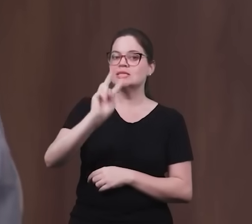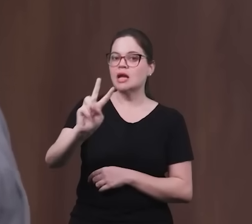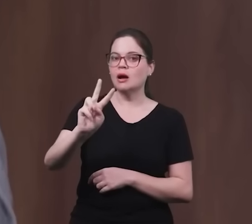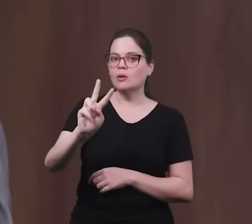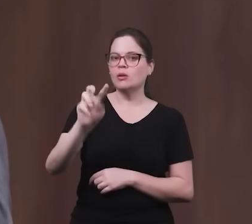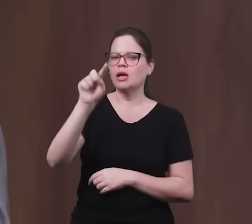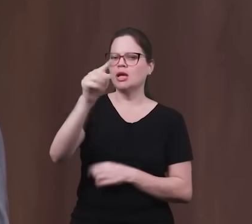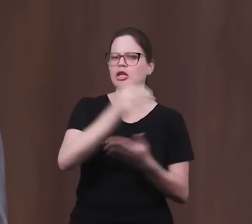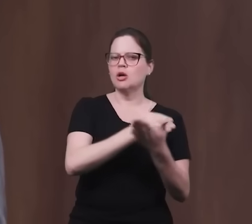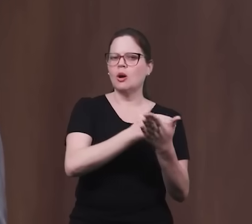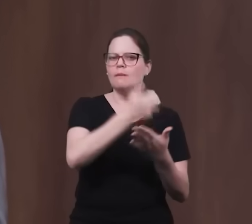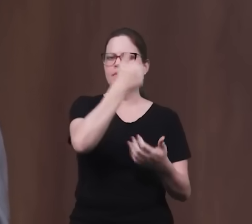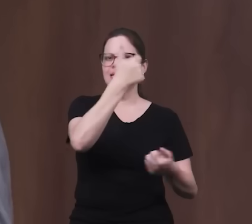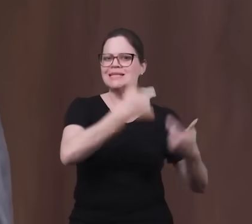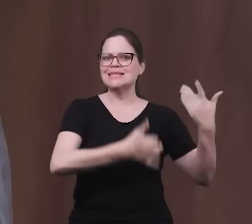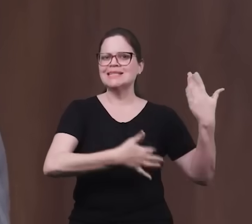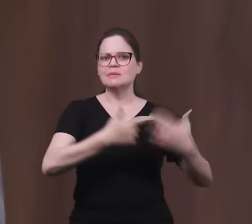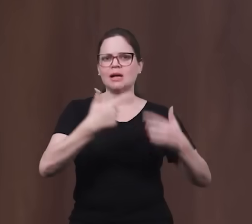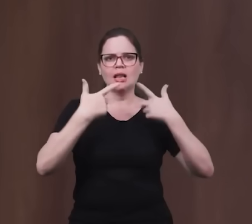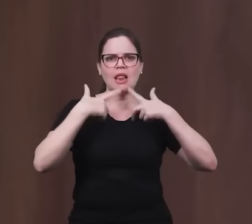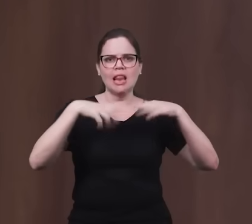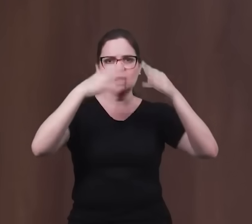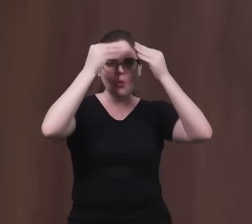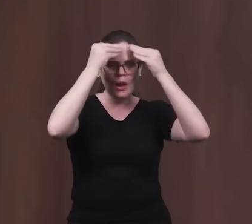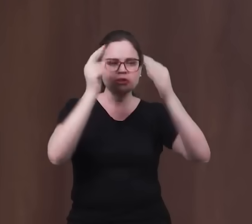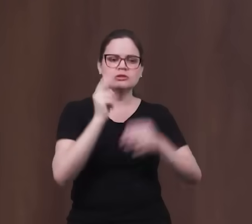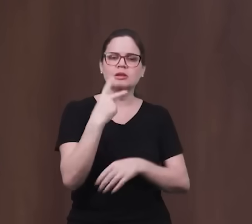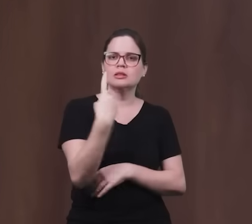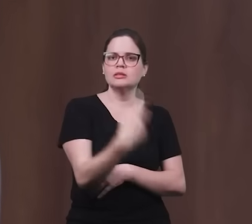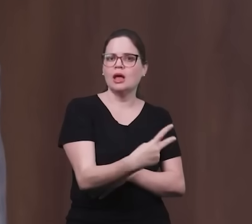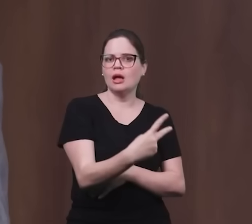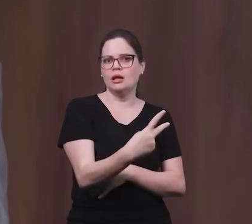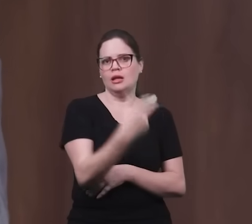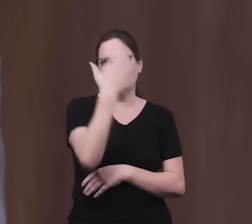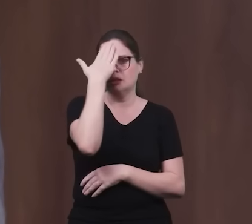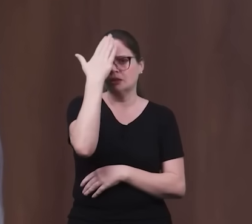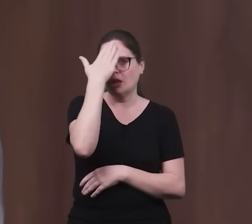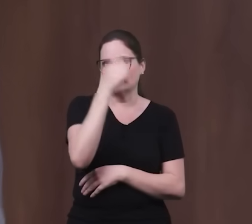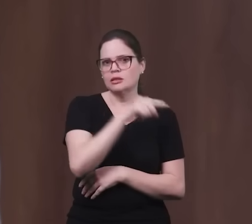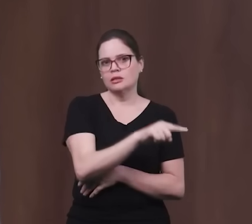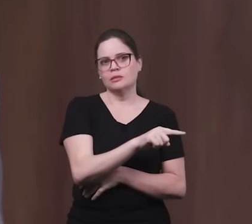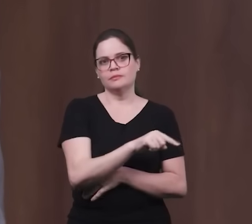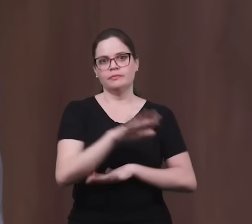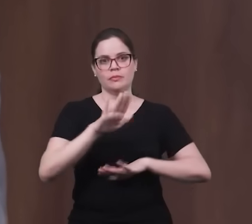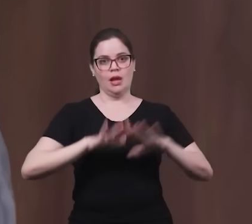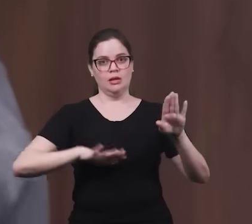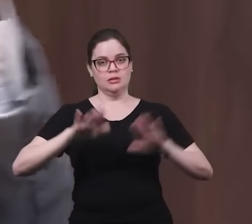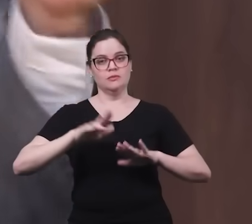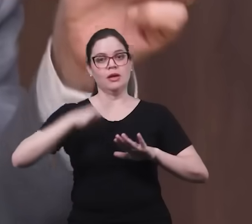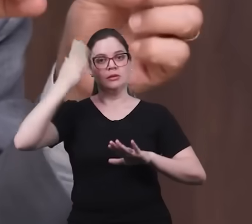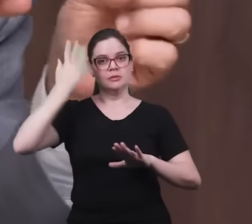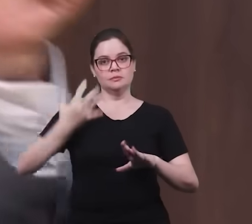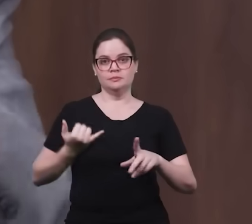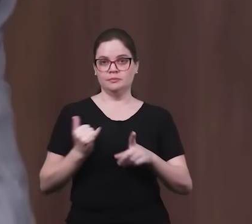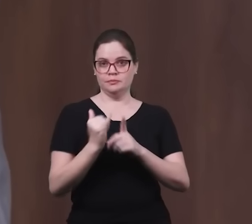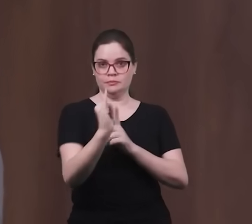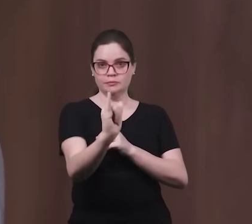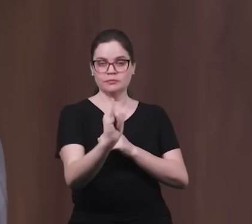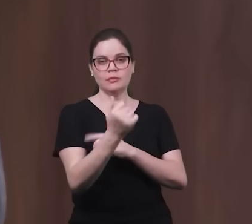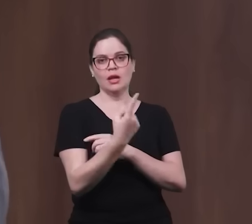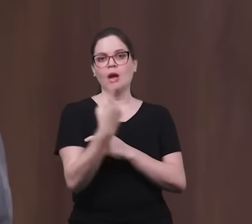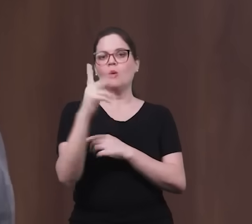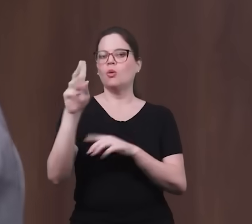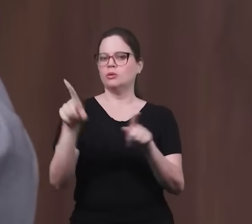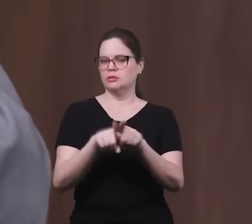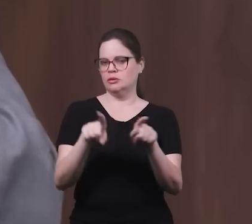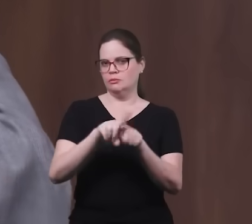ele descreve com a sua linguagem o que ele viu. Claro. Ou às vezes uma interpretação de línguas, que é outro dom, ele também